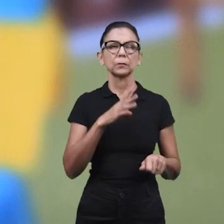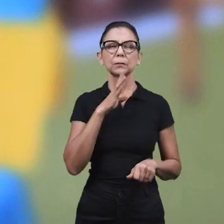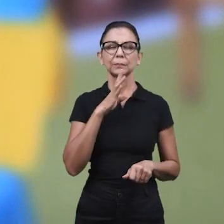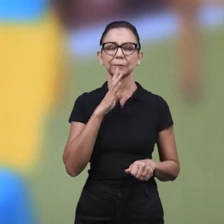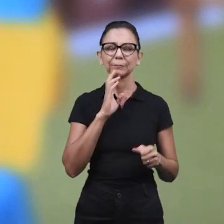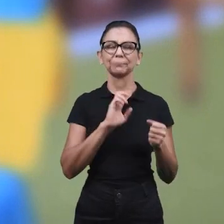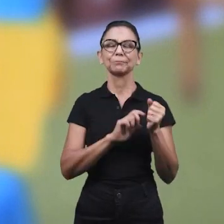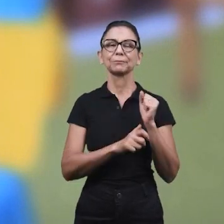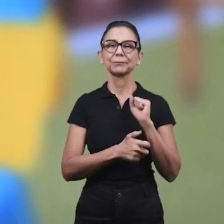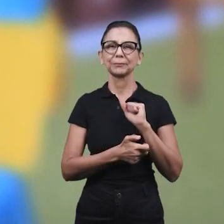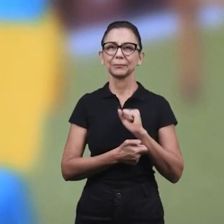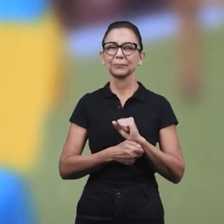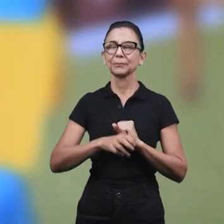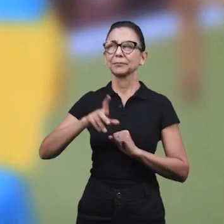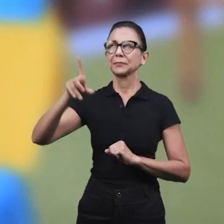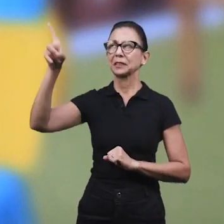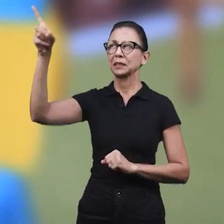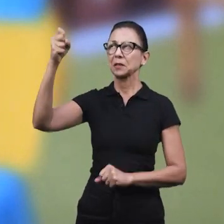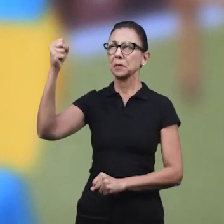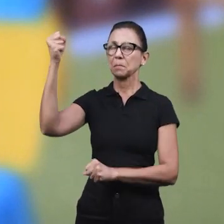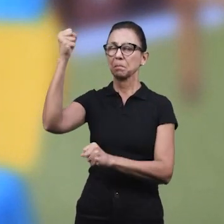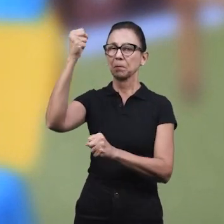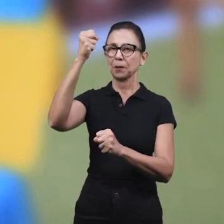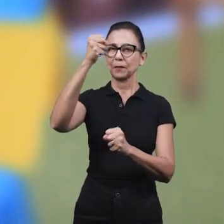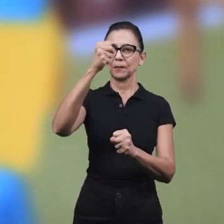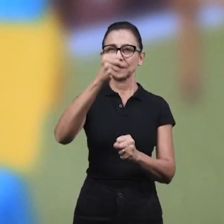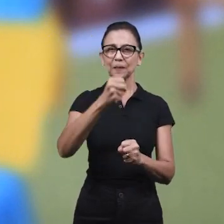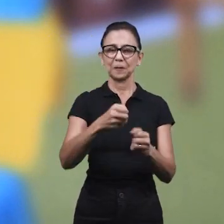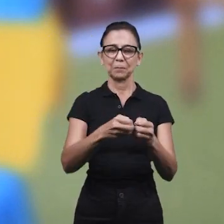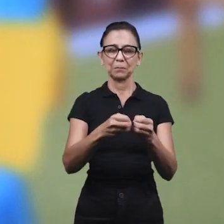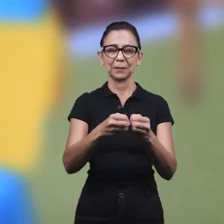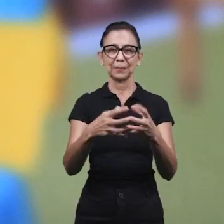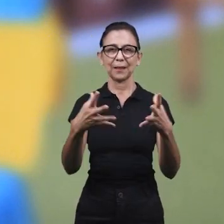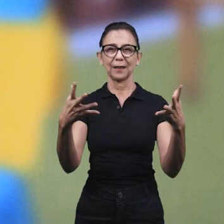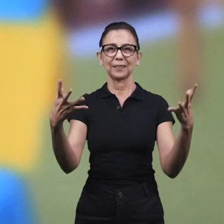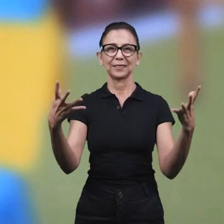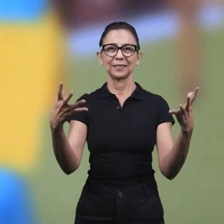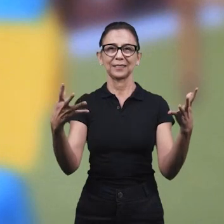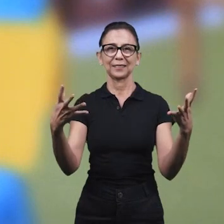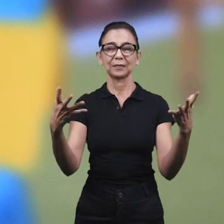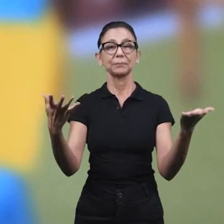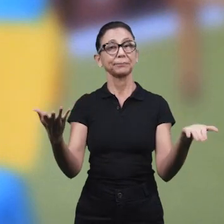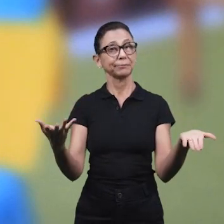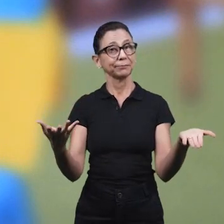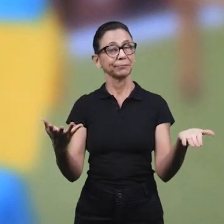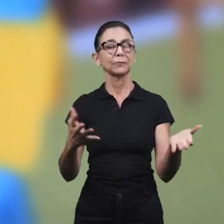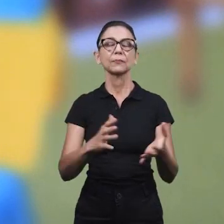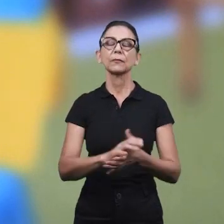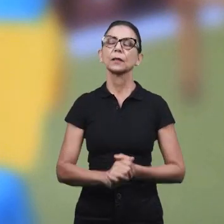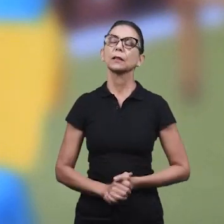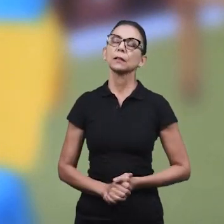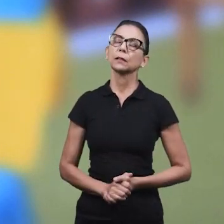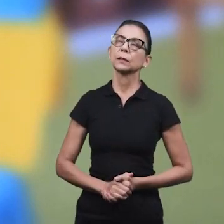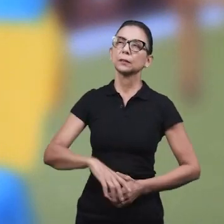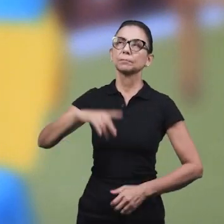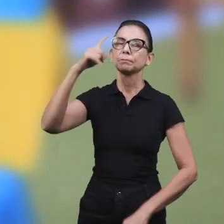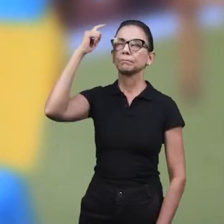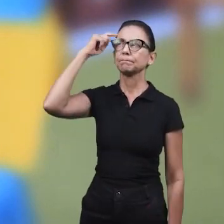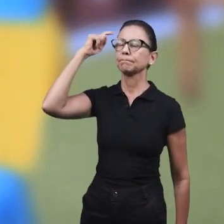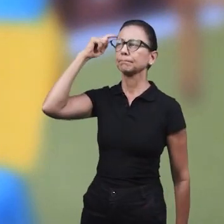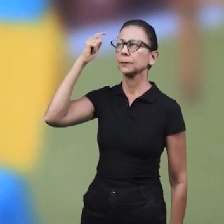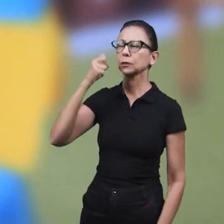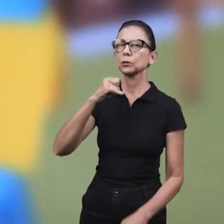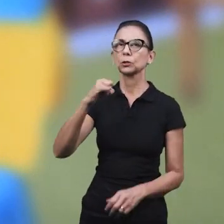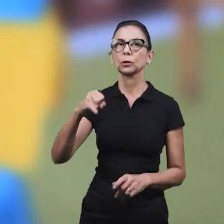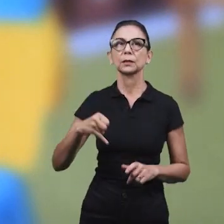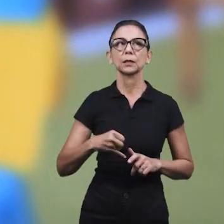de Israel é todo-poderoso e opera milagres. Então, Josué buscou solução